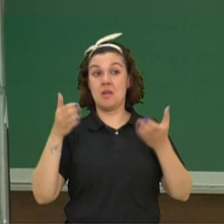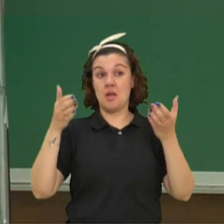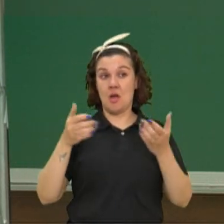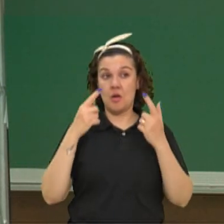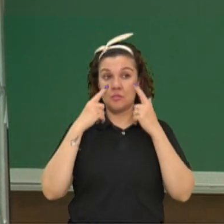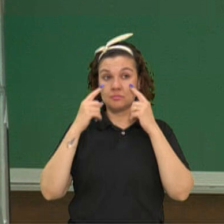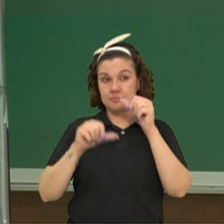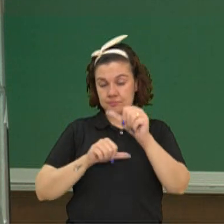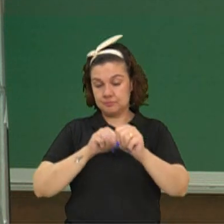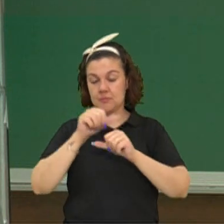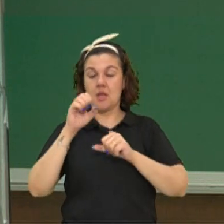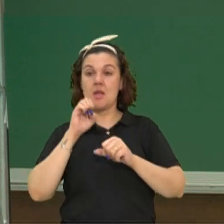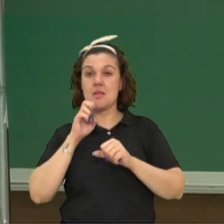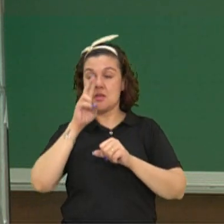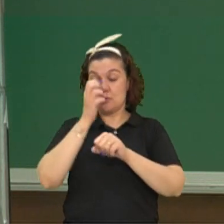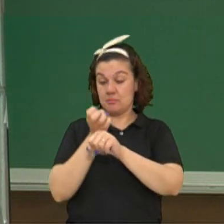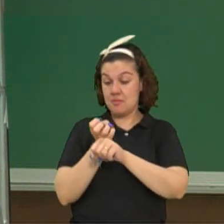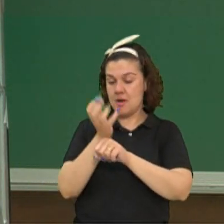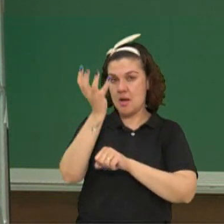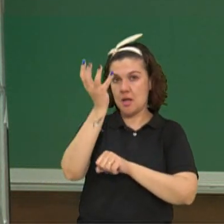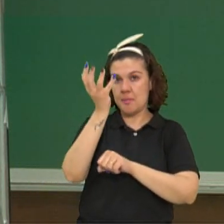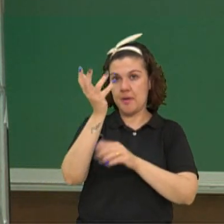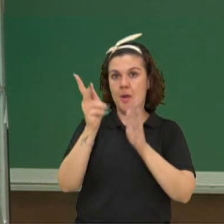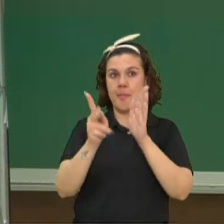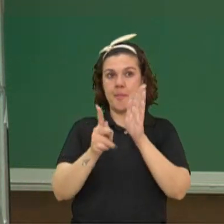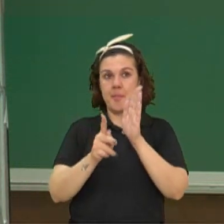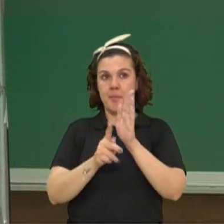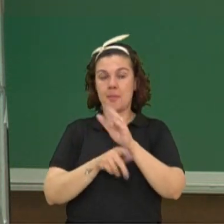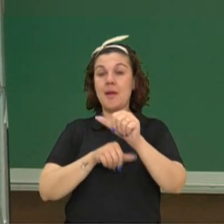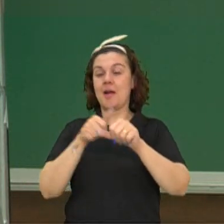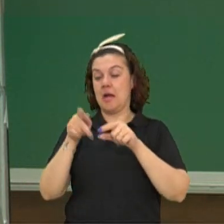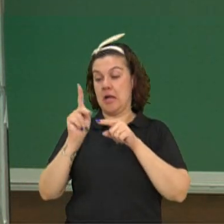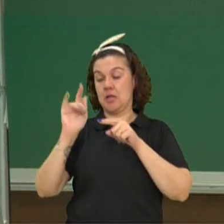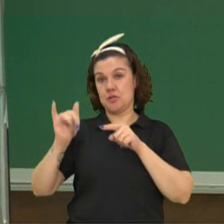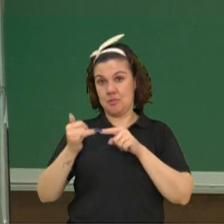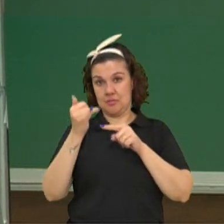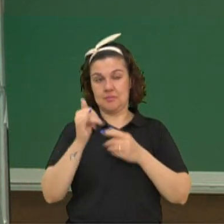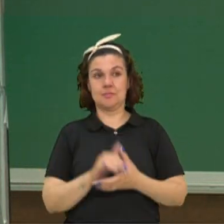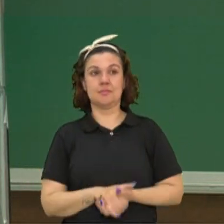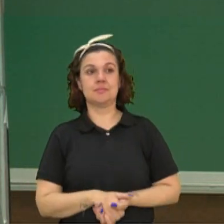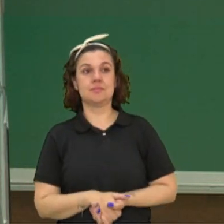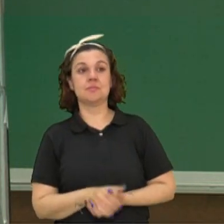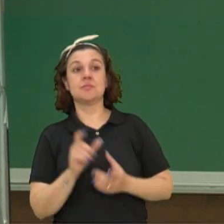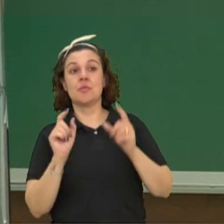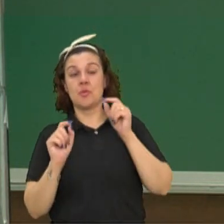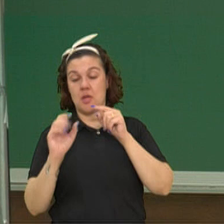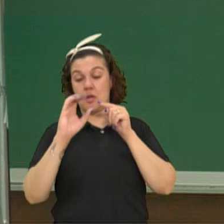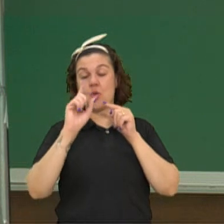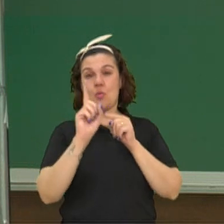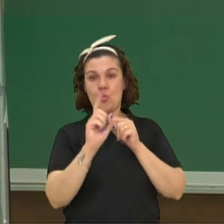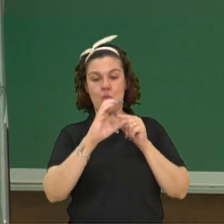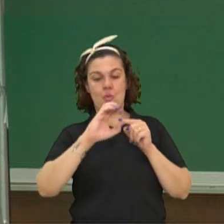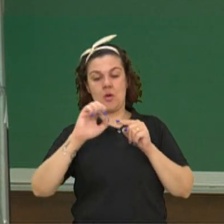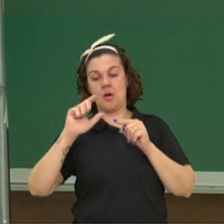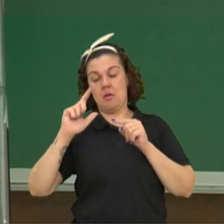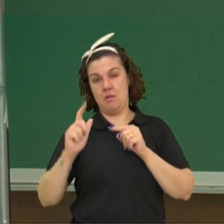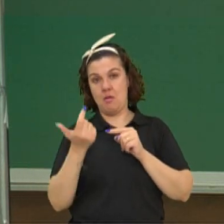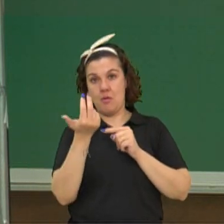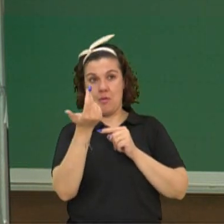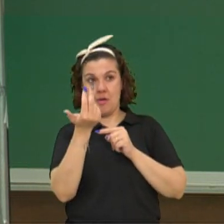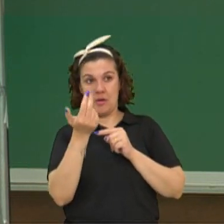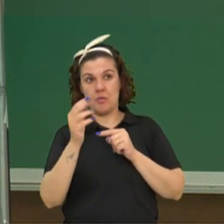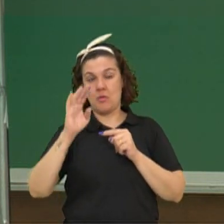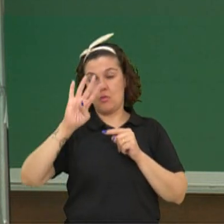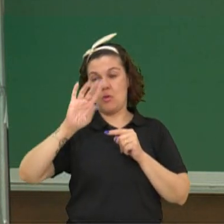vamos passar a energia liberada de calorias para quilojoule. E ele disse para a gente no enunciado que 1